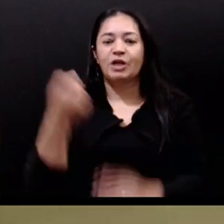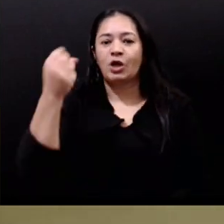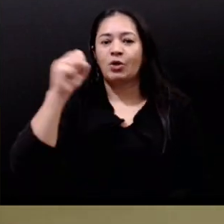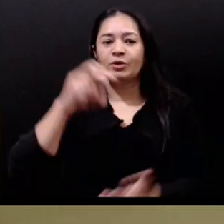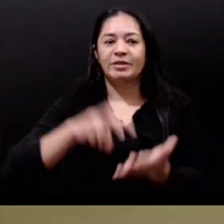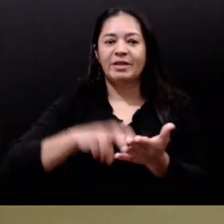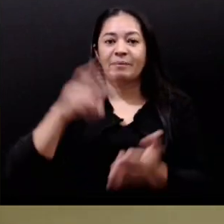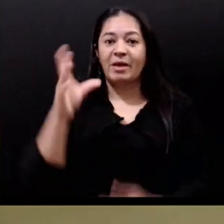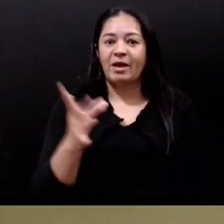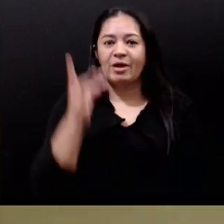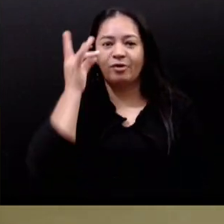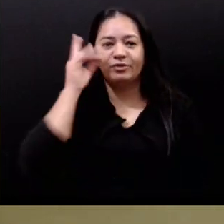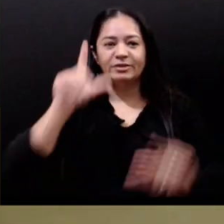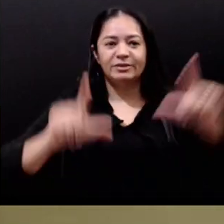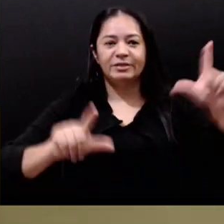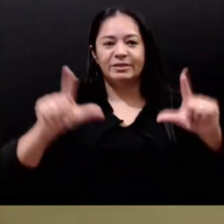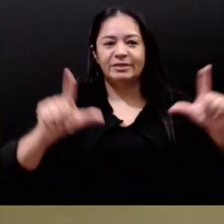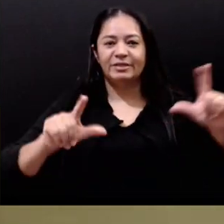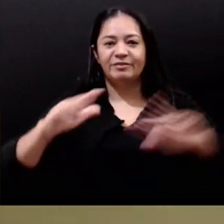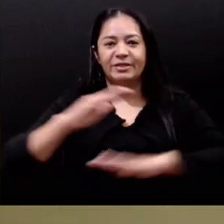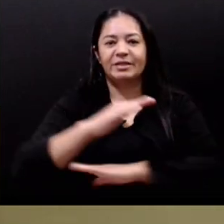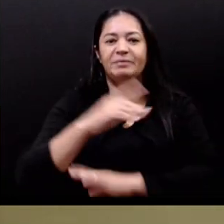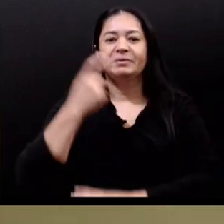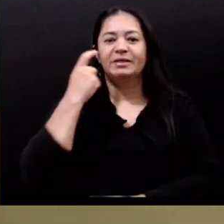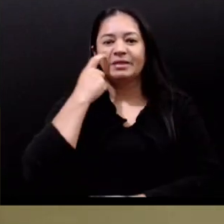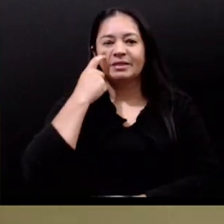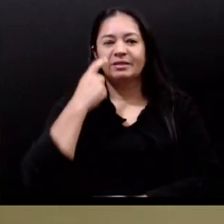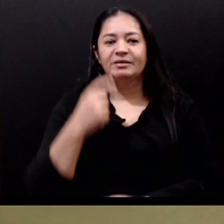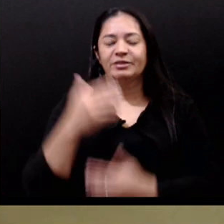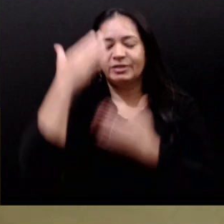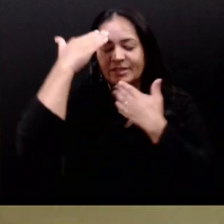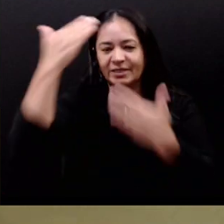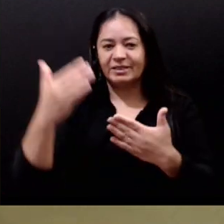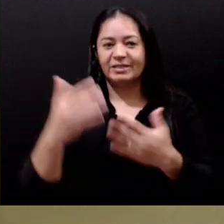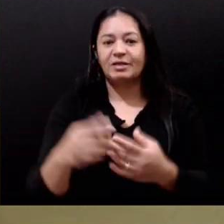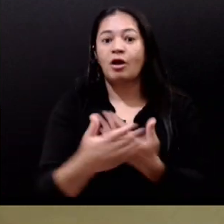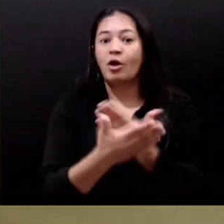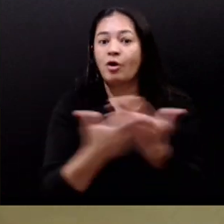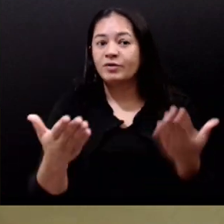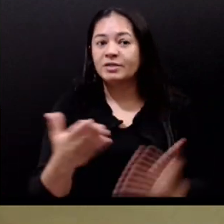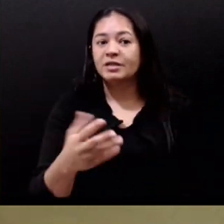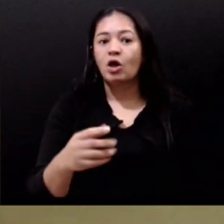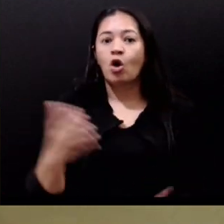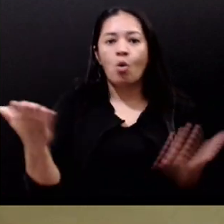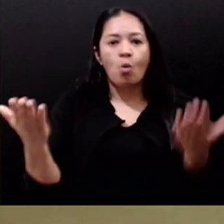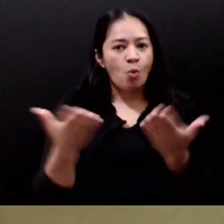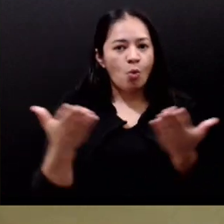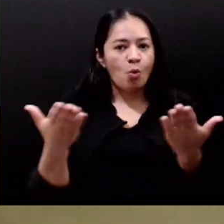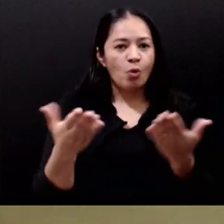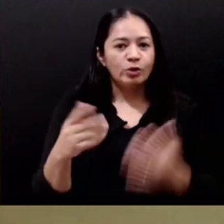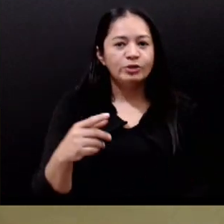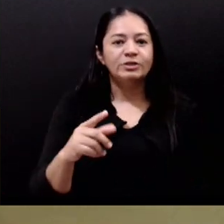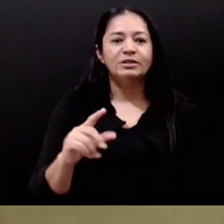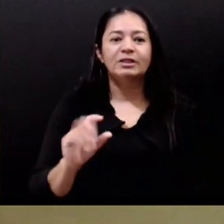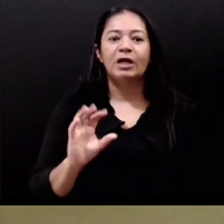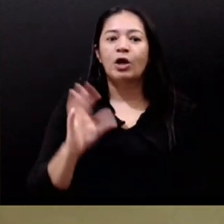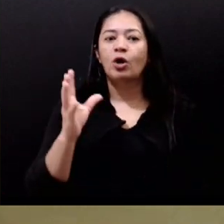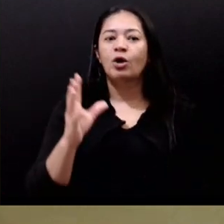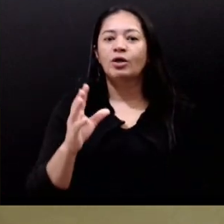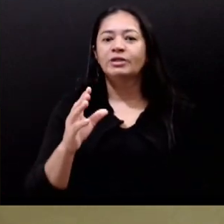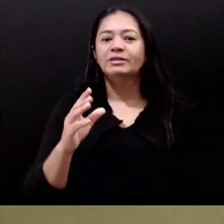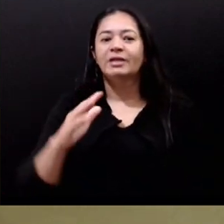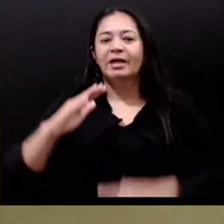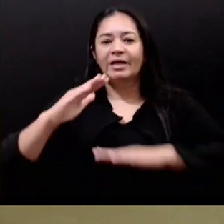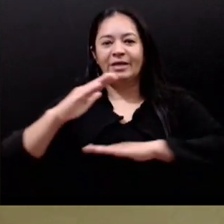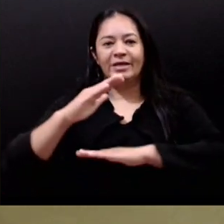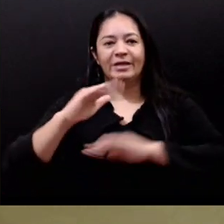Câmara Campinas. A gente agradece a sua audiência, a sua companhia. Quero lembrar você que hoje nós temos Câmara Notícia, informação do